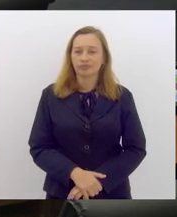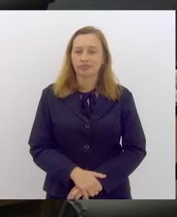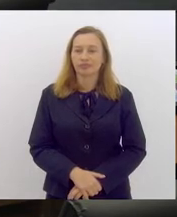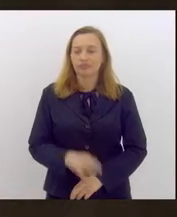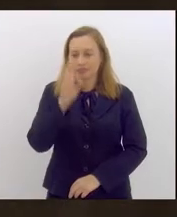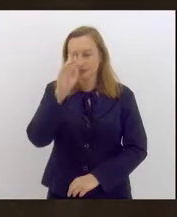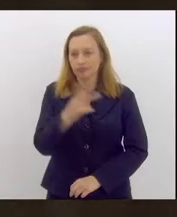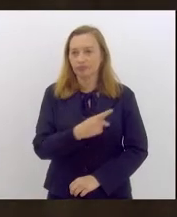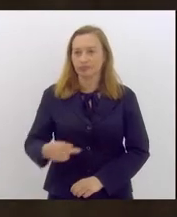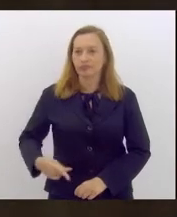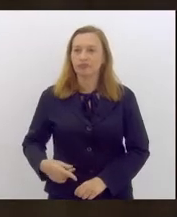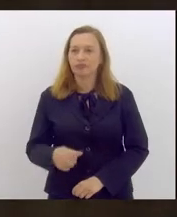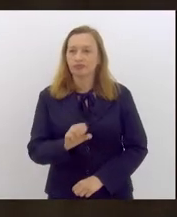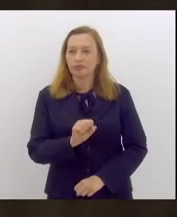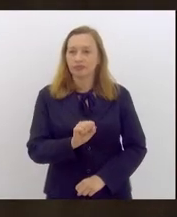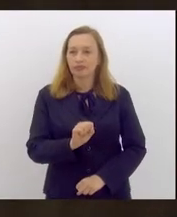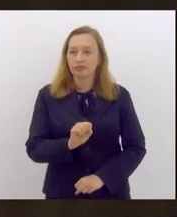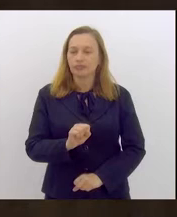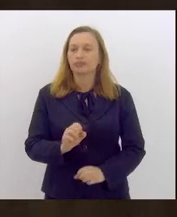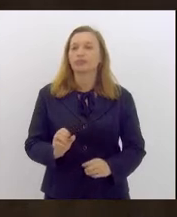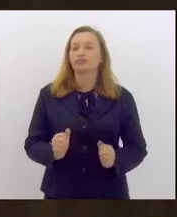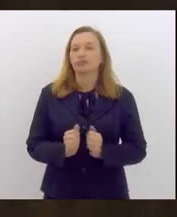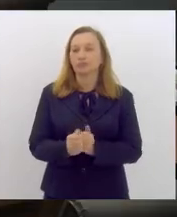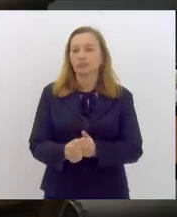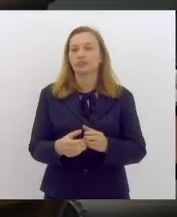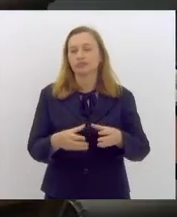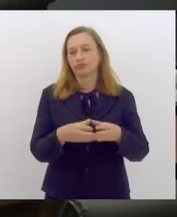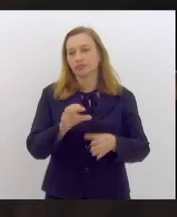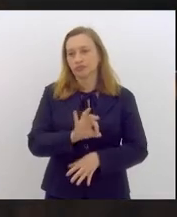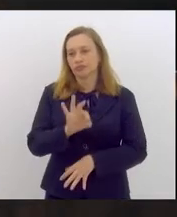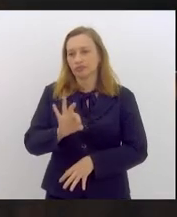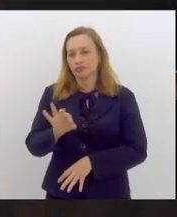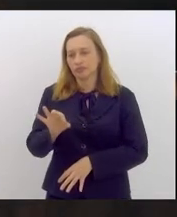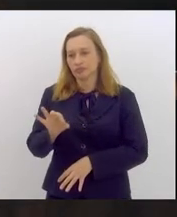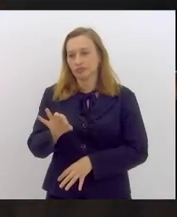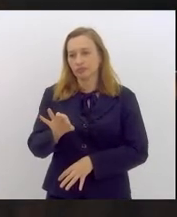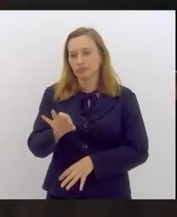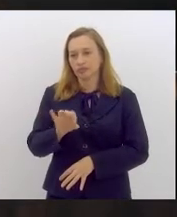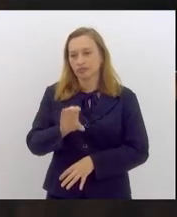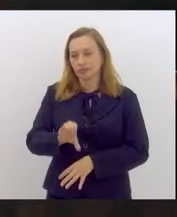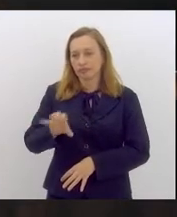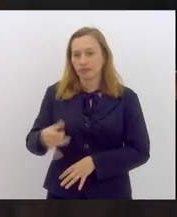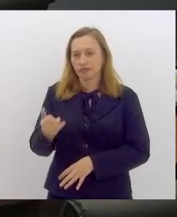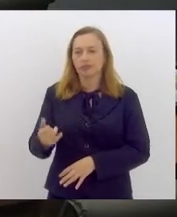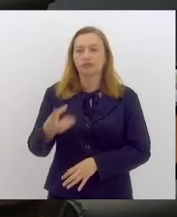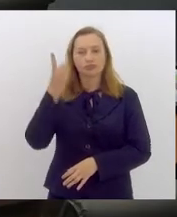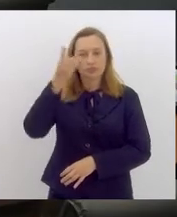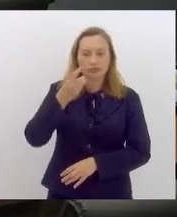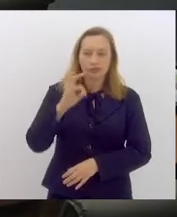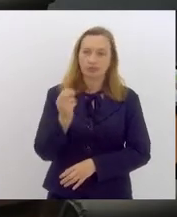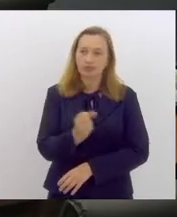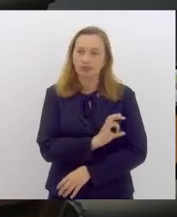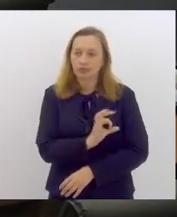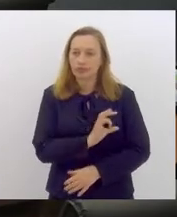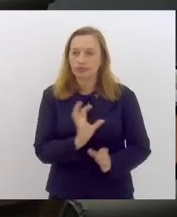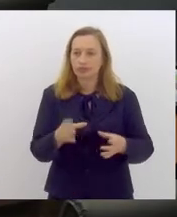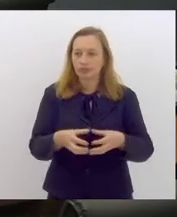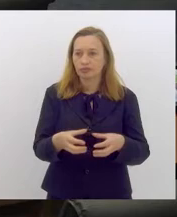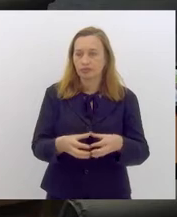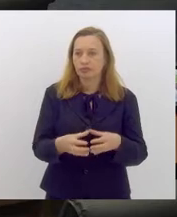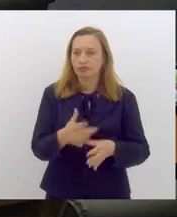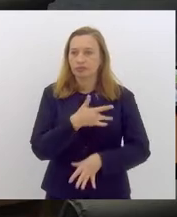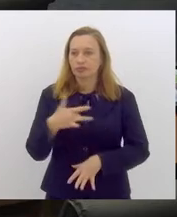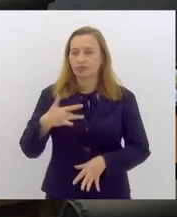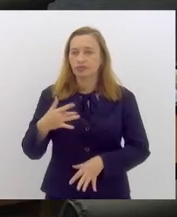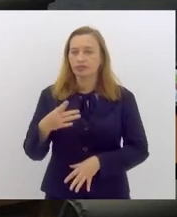Senhora Presidente, sigo o parecer da CCJ. Pela Comissão de Saúde, deputada Marta Rocha. Elogiando a iniciativa da